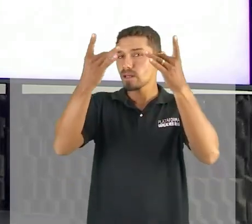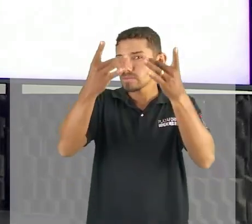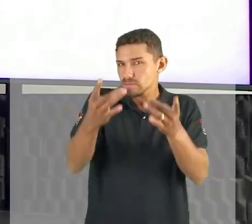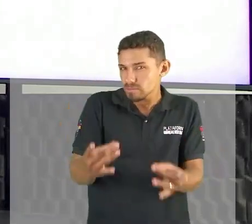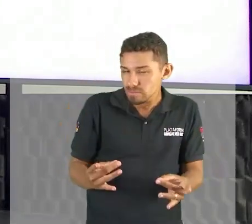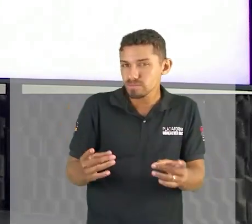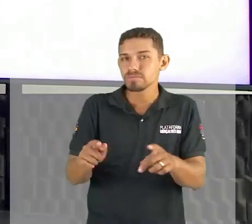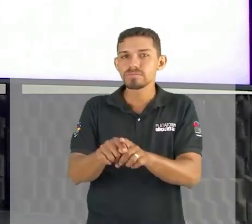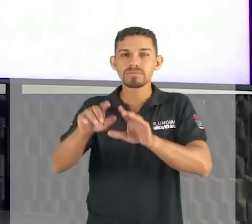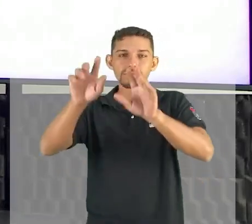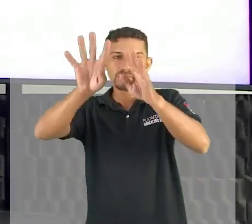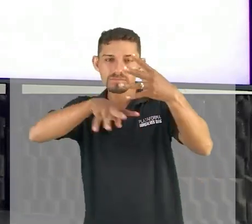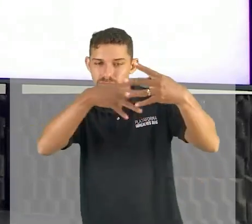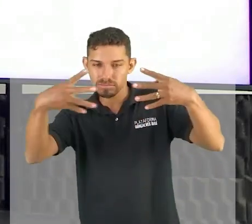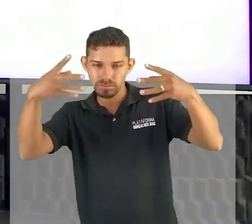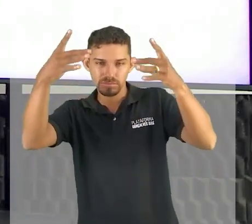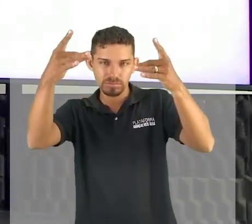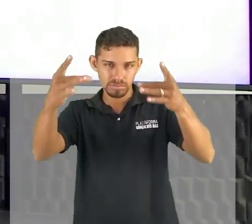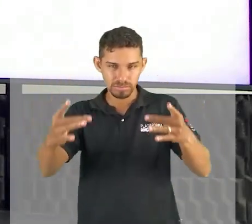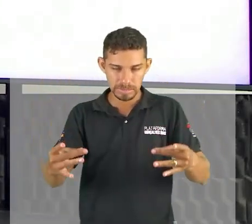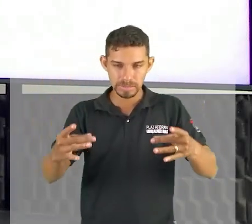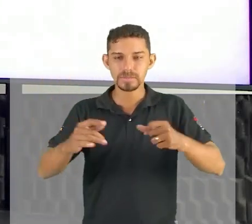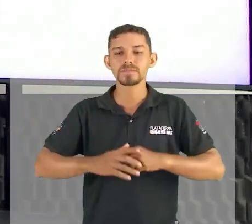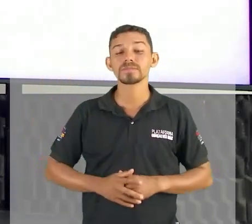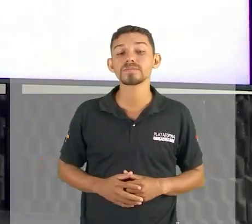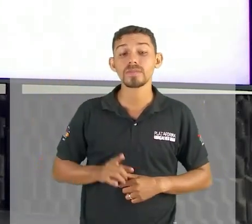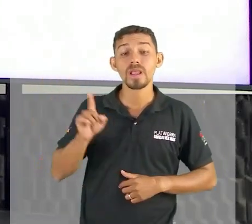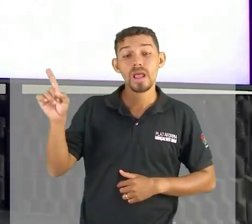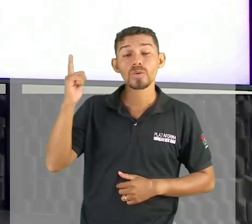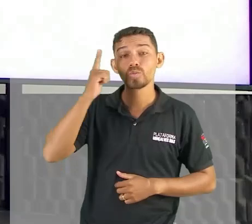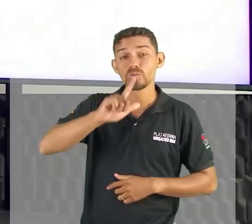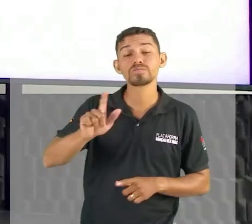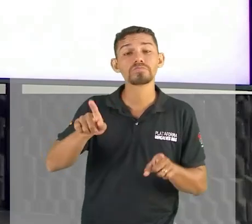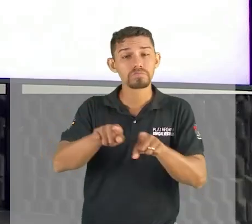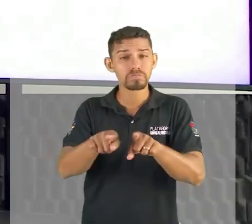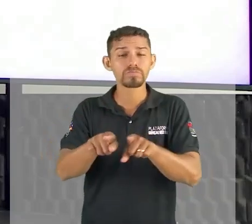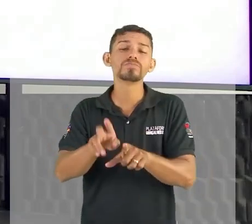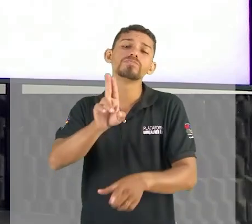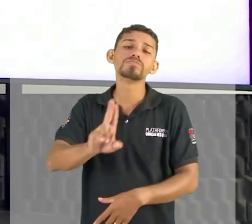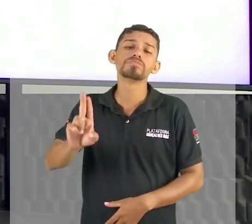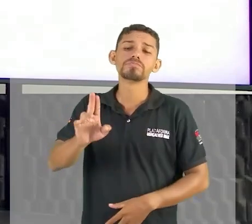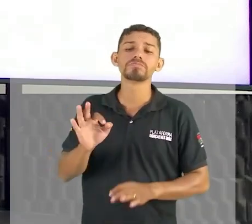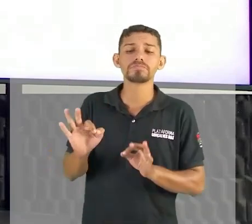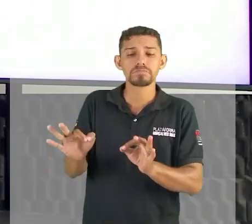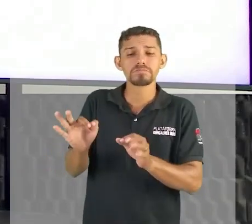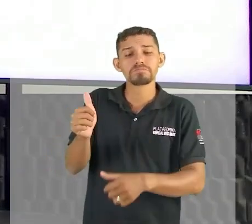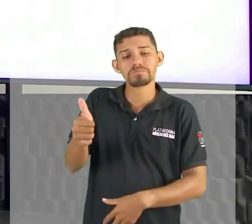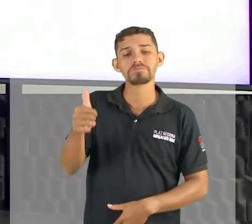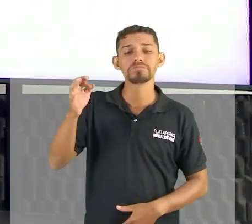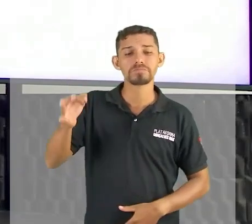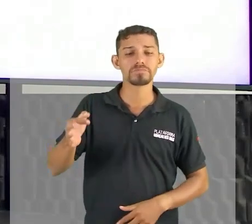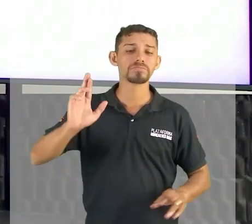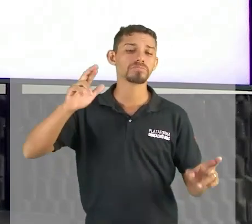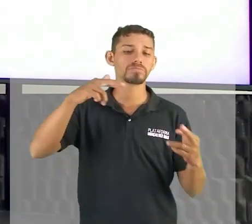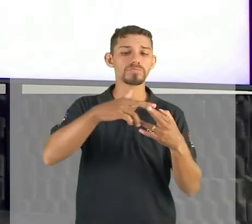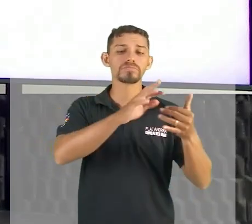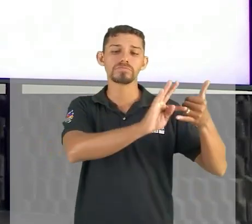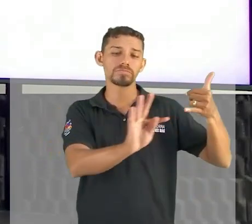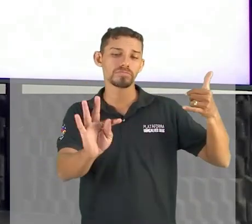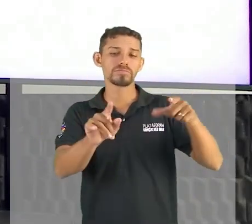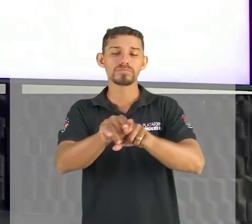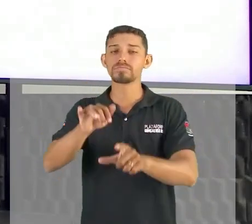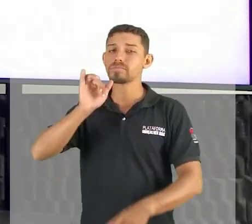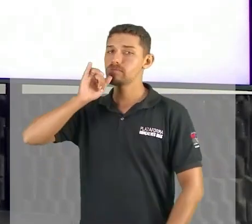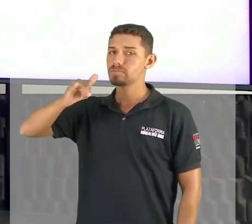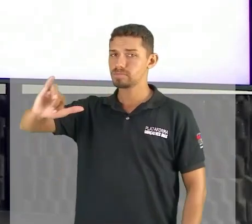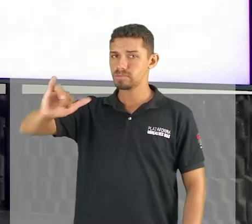especificações padronizadas essas podem garantir o funcionamento dos mesmos referentes às tensões e às